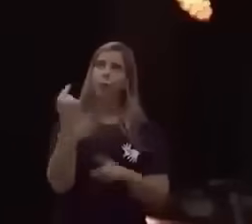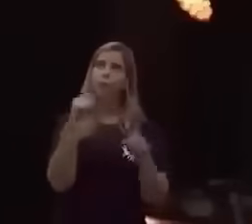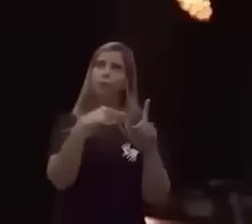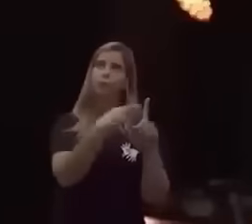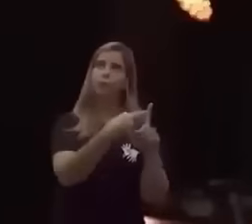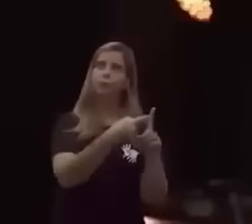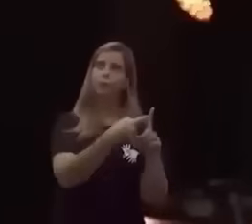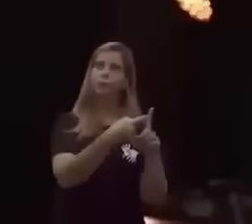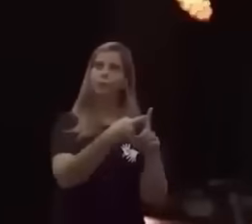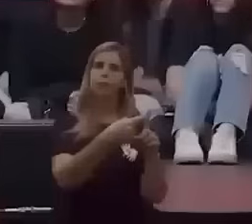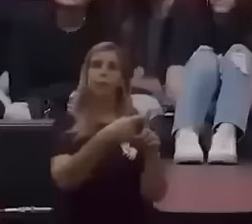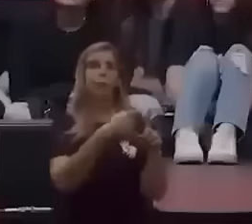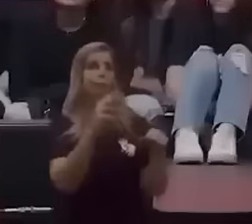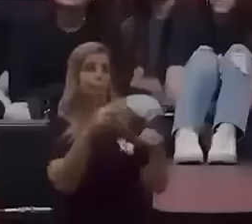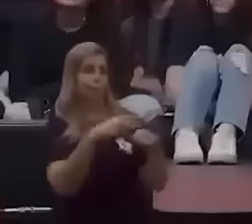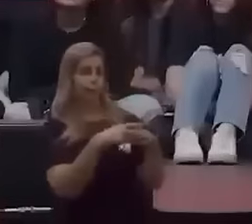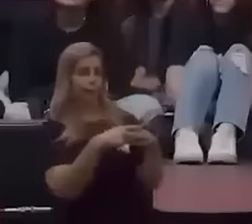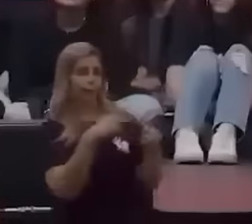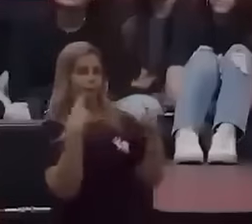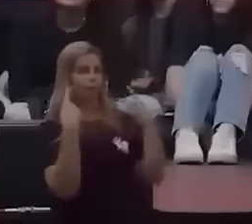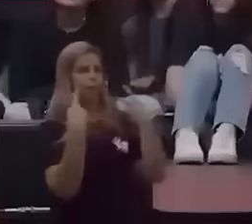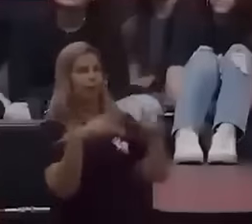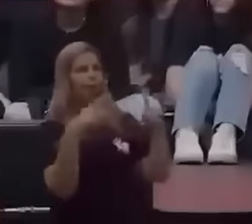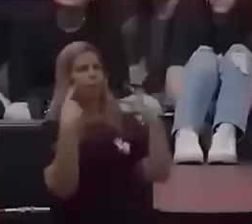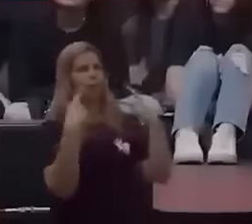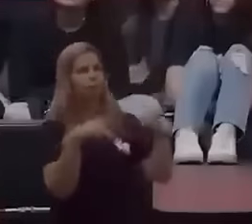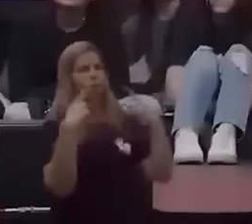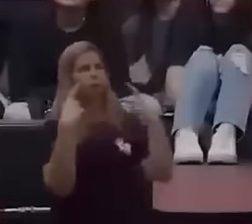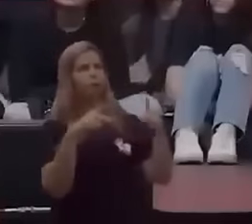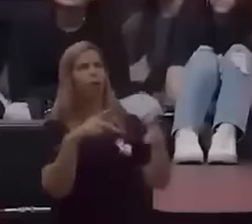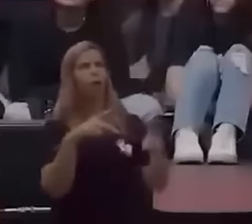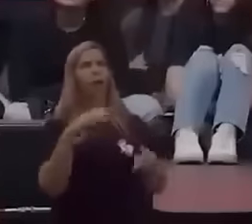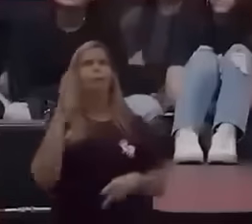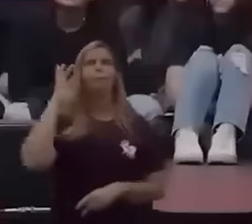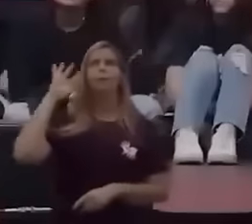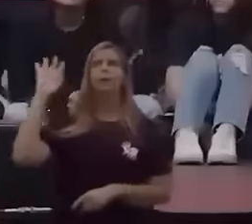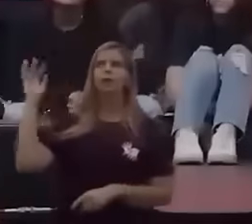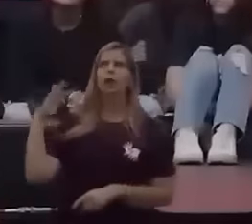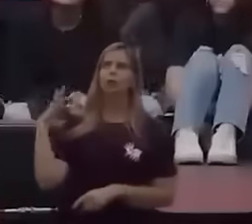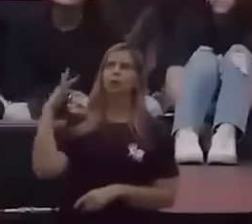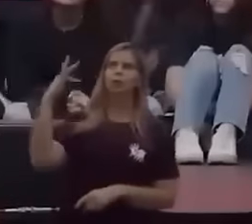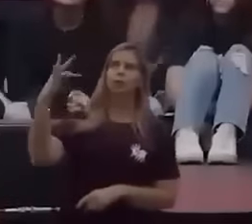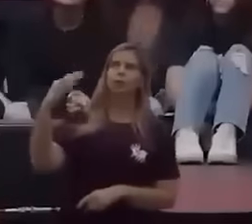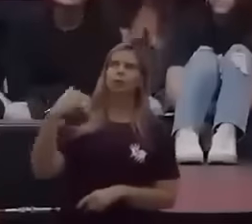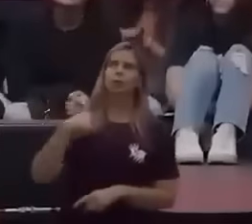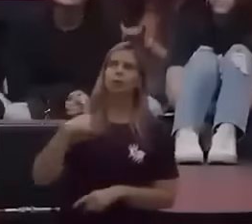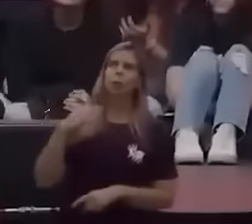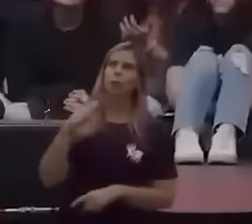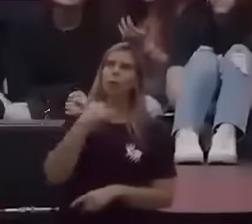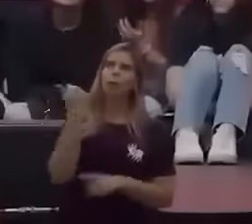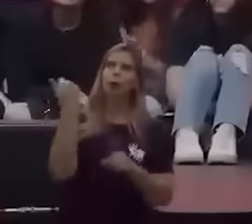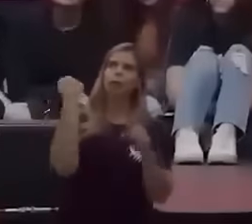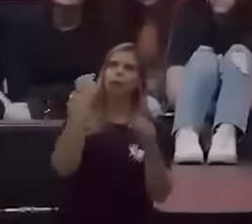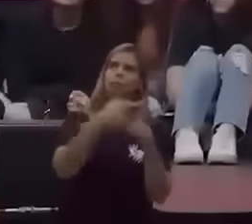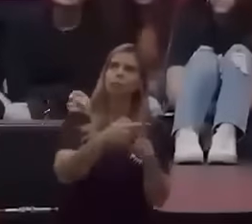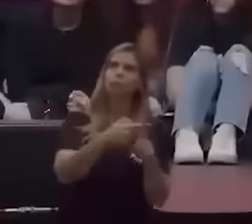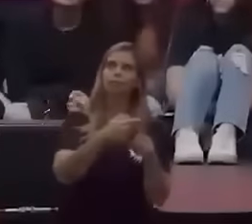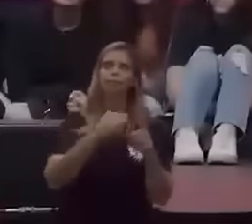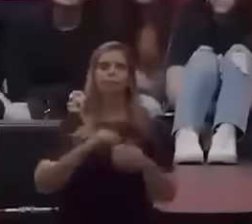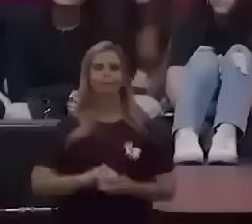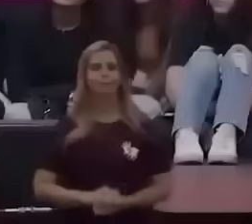de pregar um sermão abençoado, passava na cabeça dele assim: quando você ficar velho, você vai morrer crucificado.